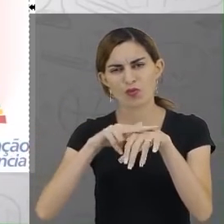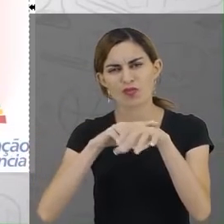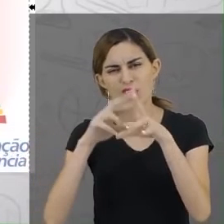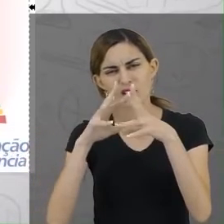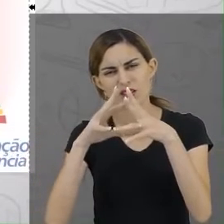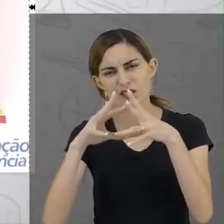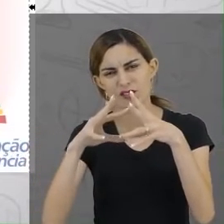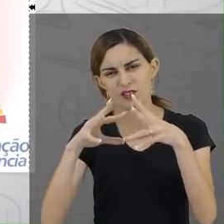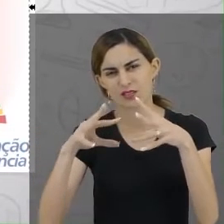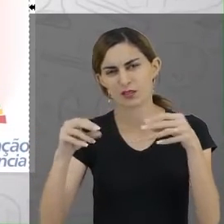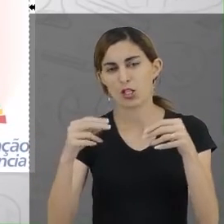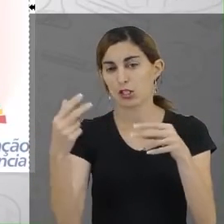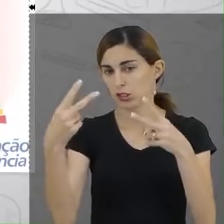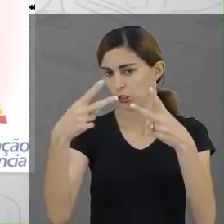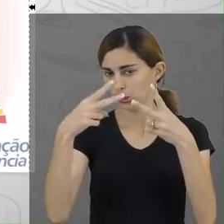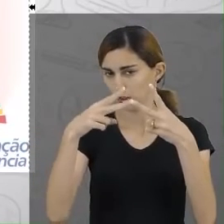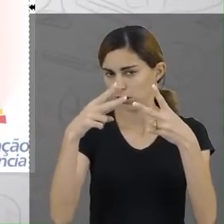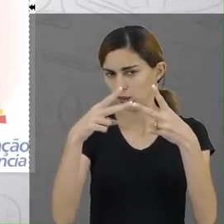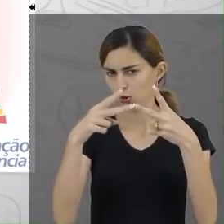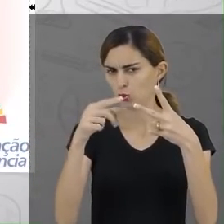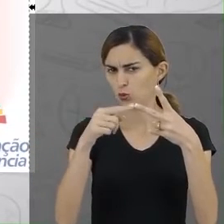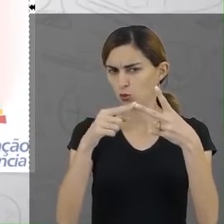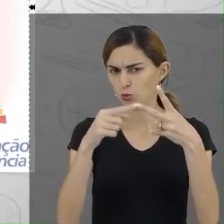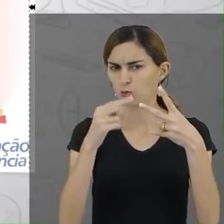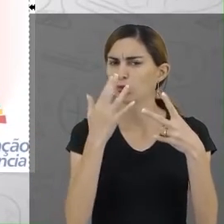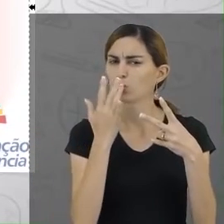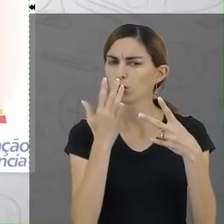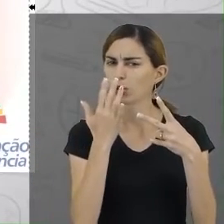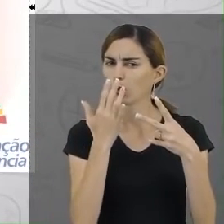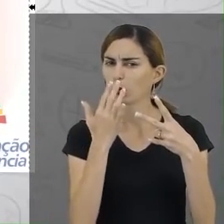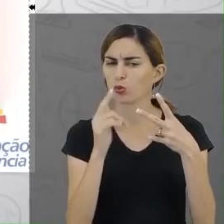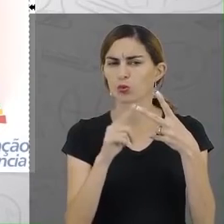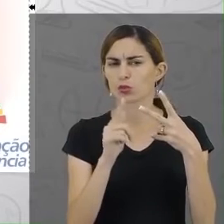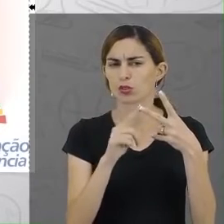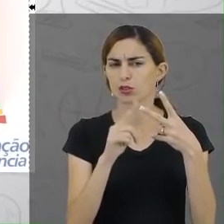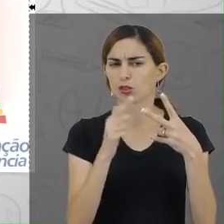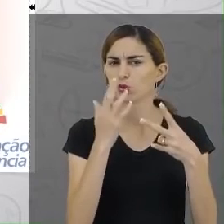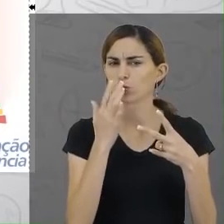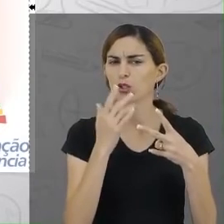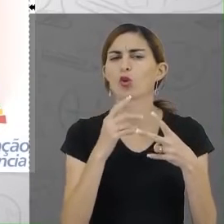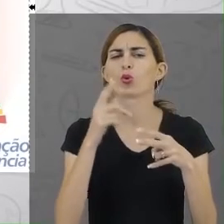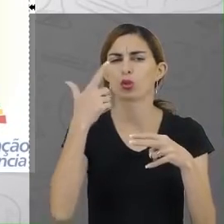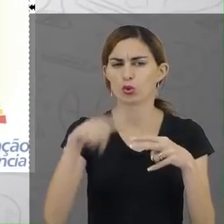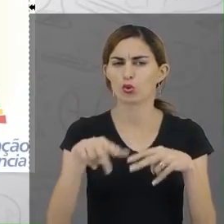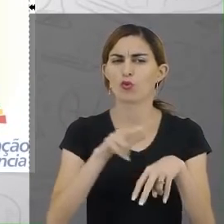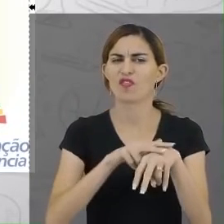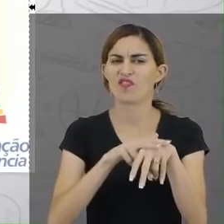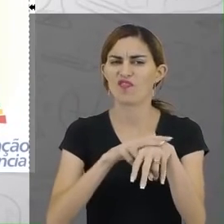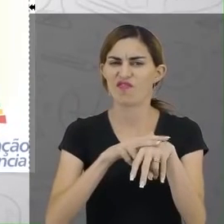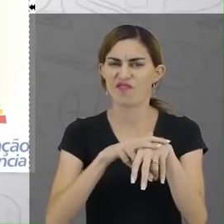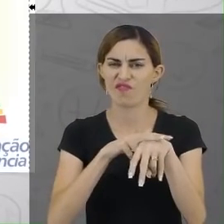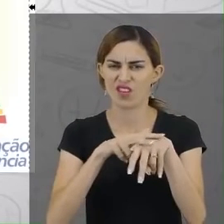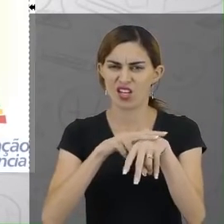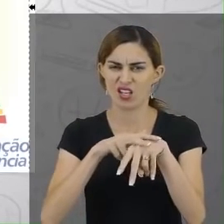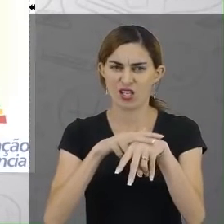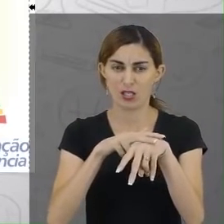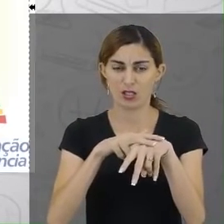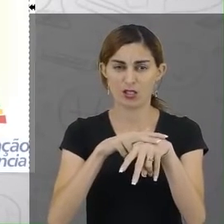Selecionamos a segunda cor e vamos colocar novamente um verde.